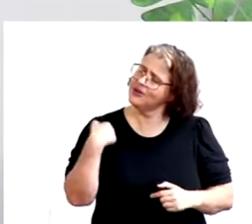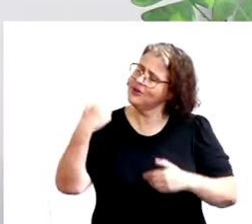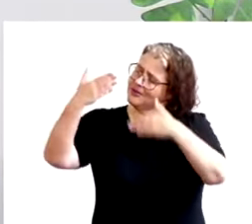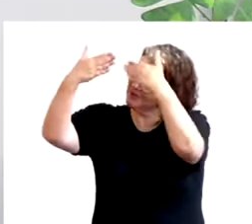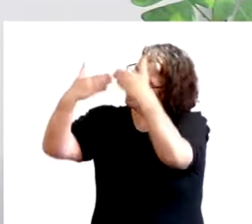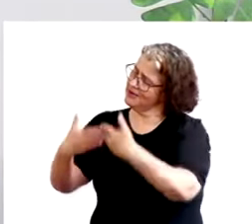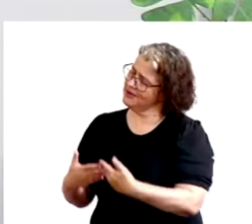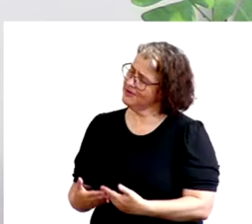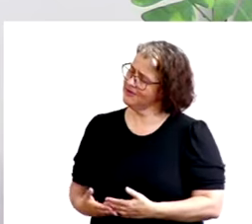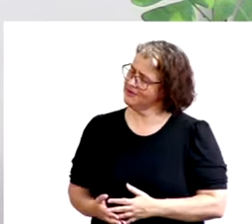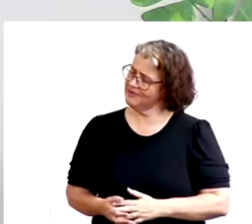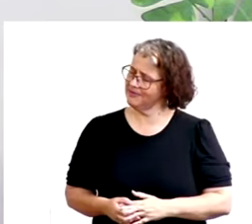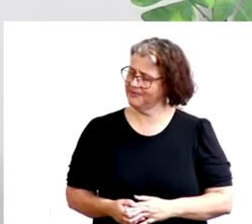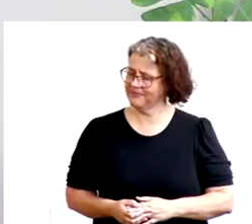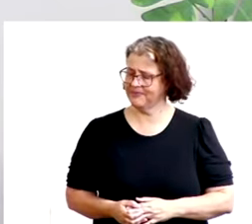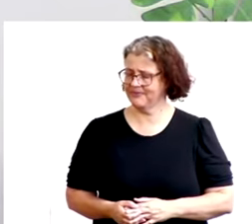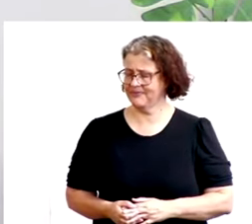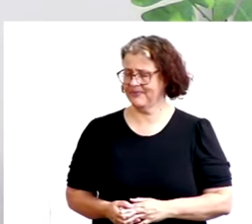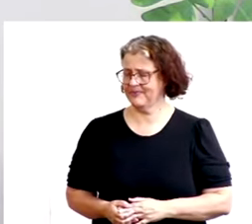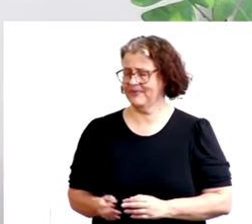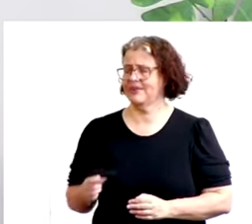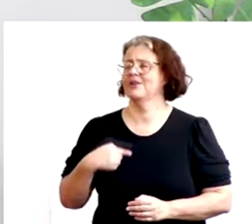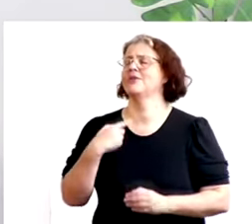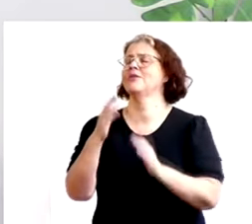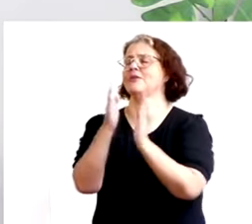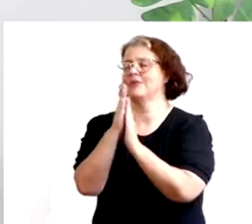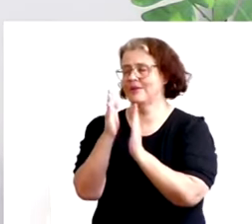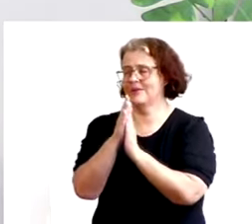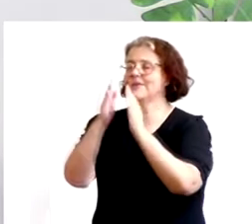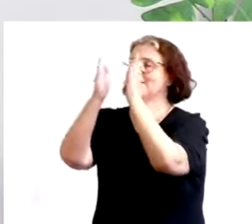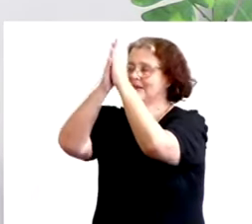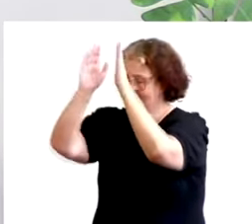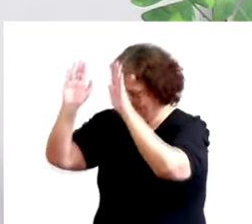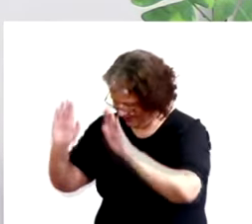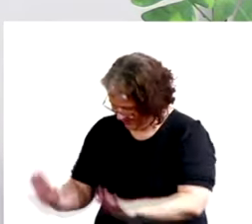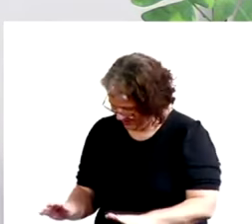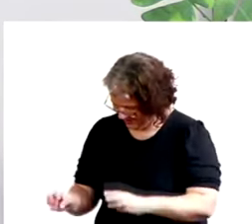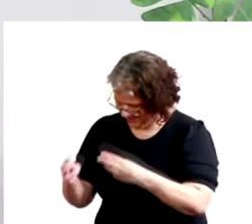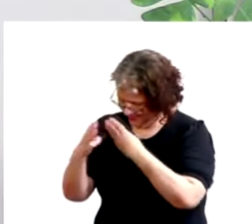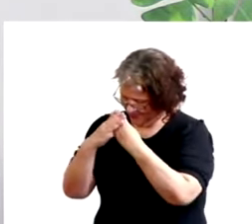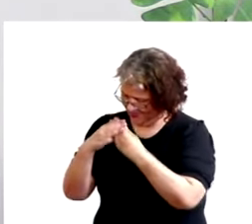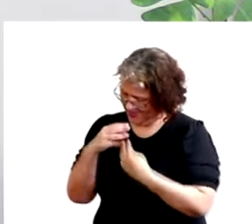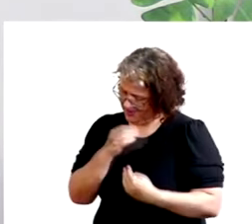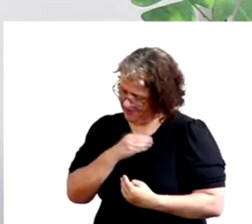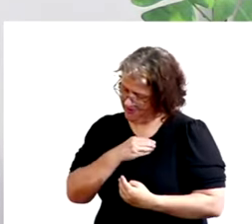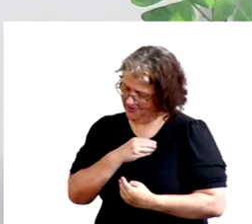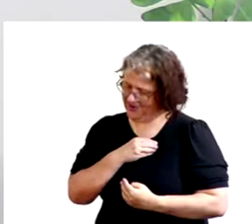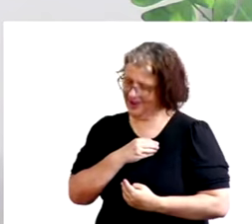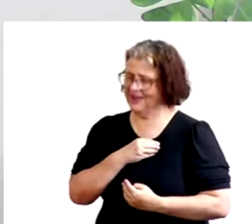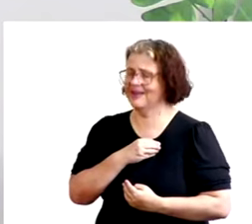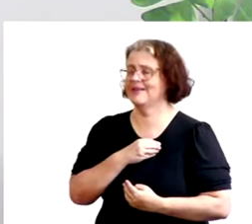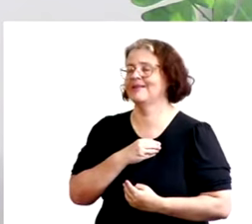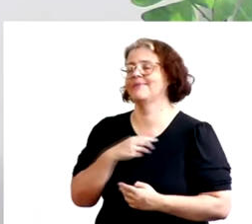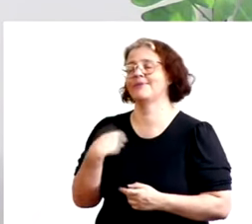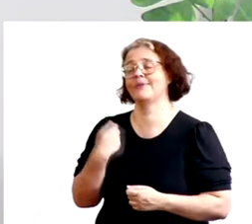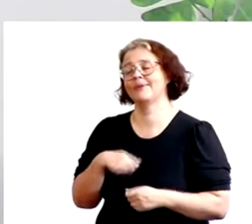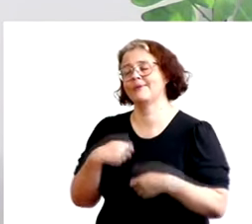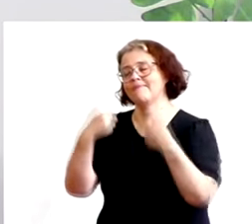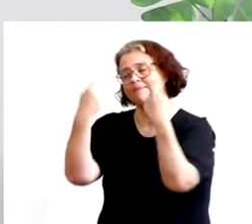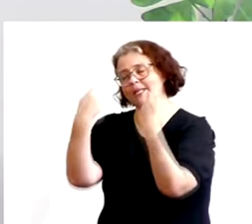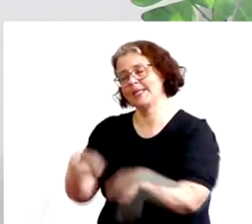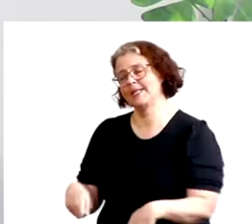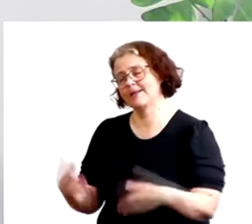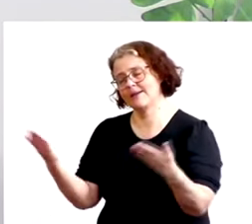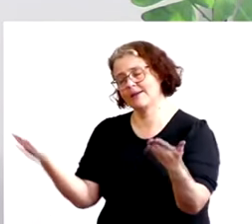ti nós te louvamos te adoramos confessamos os nossos pecados mas nós precisamos agora